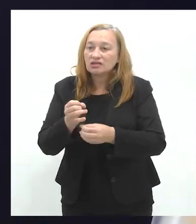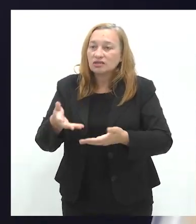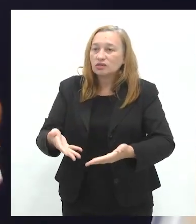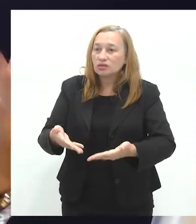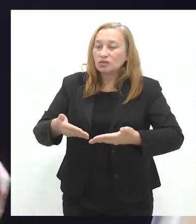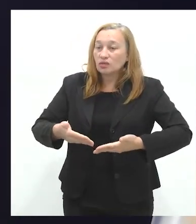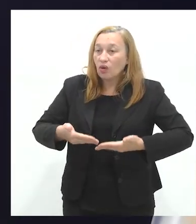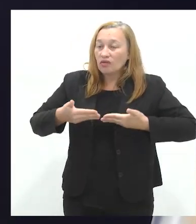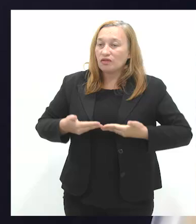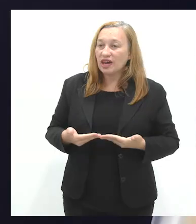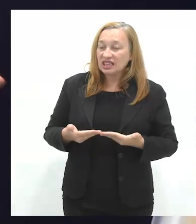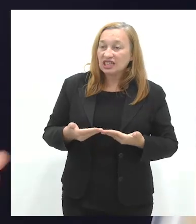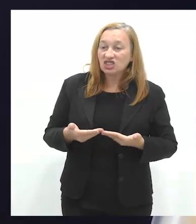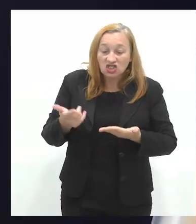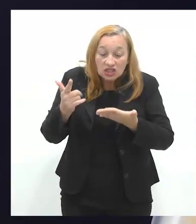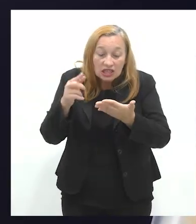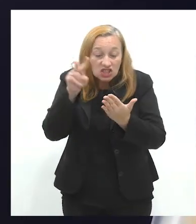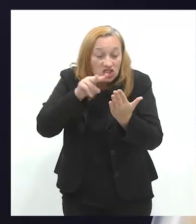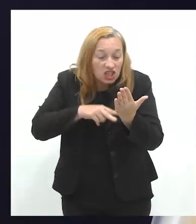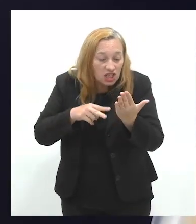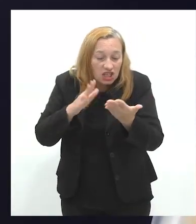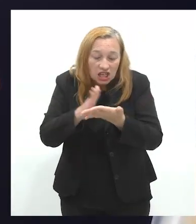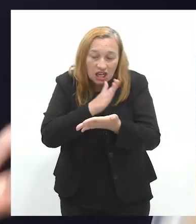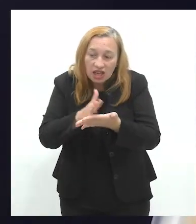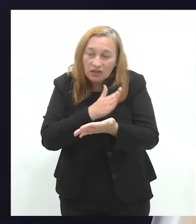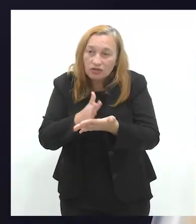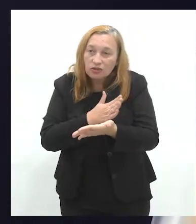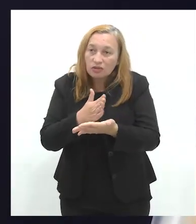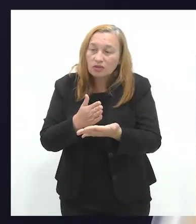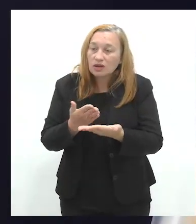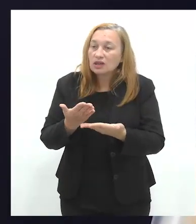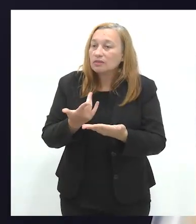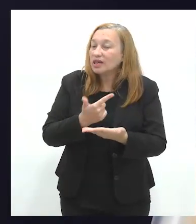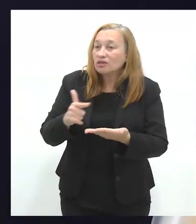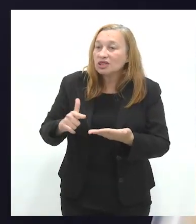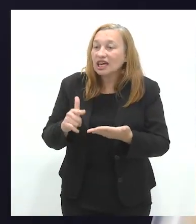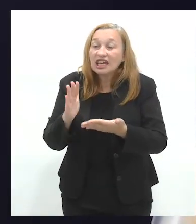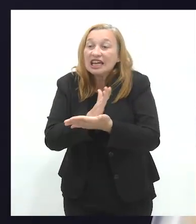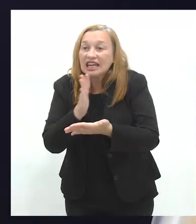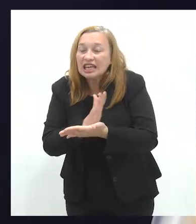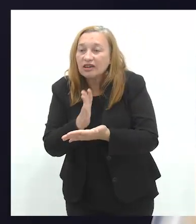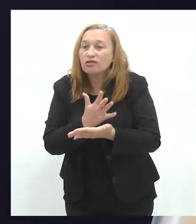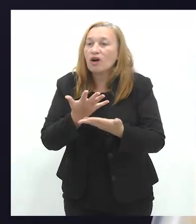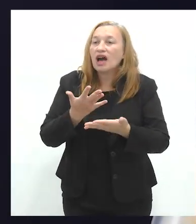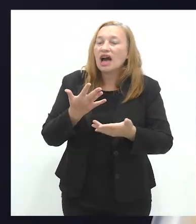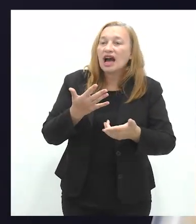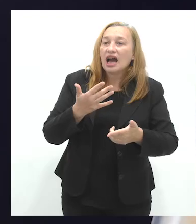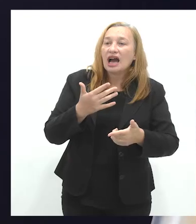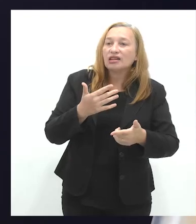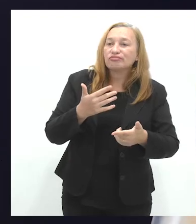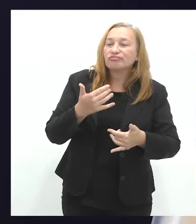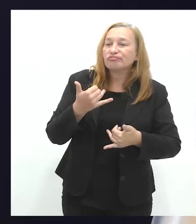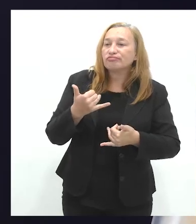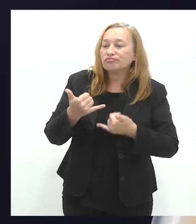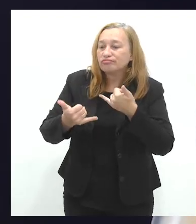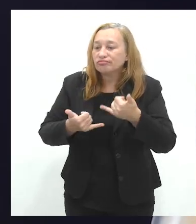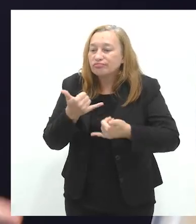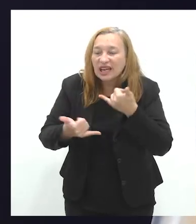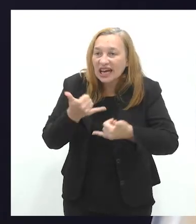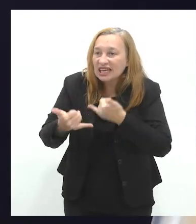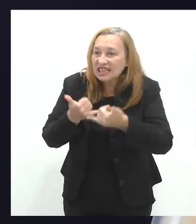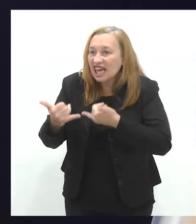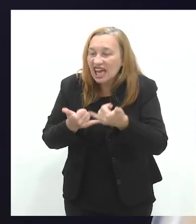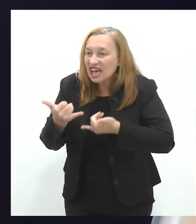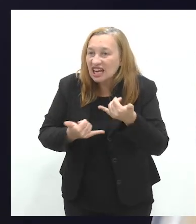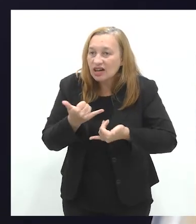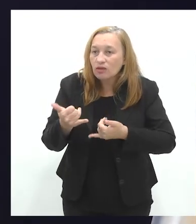a criança não recebe oferta de livros, então os pais querem que as crianças leiam, se tornem leitores, mas não tem livrinho em casa. Criança não tem